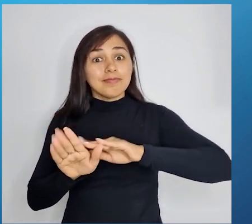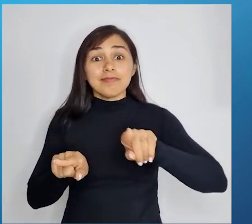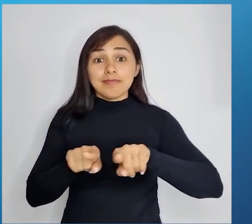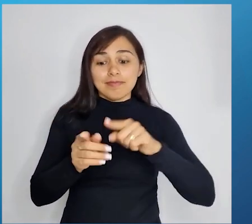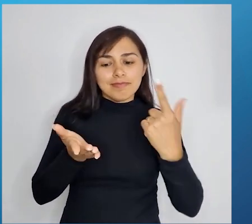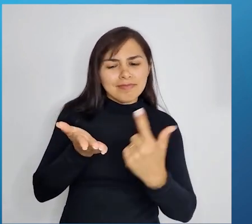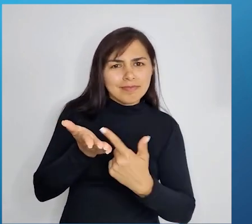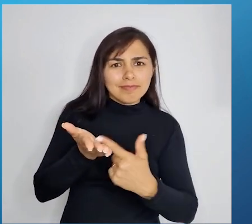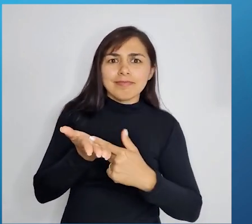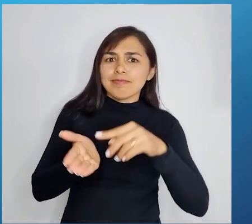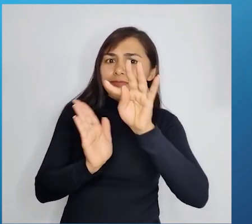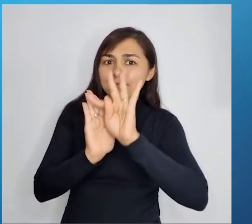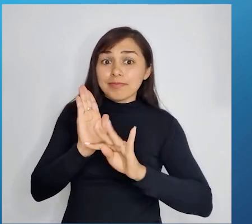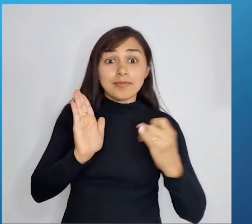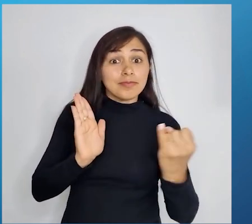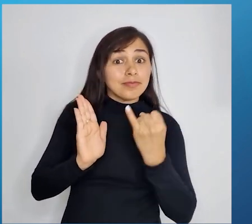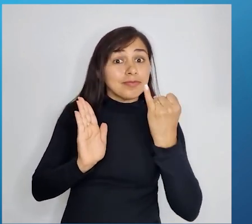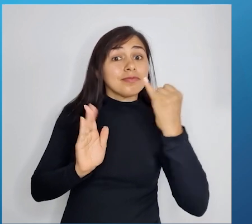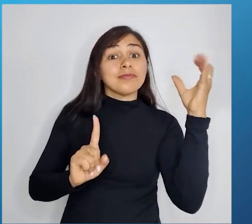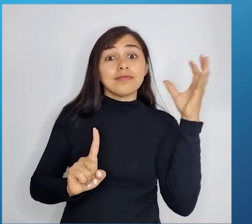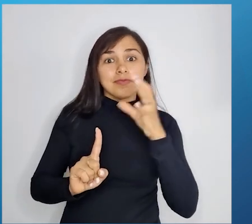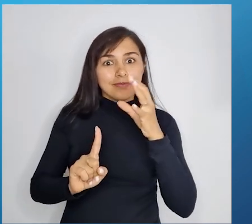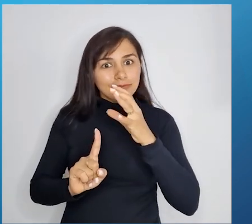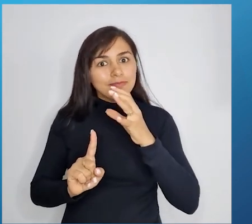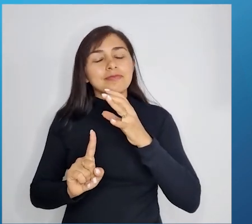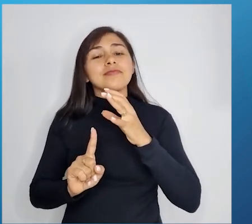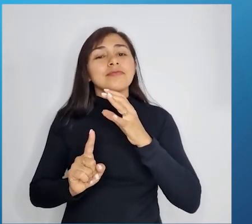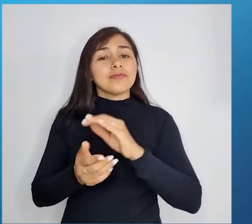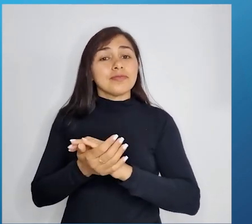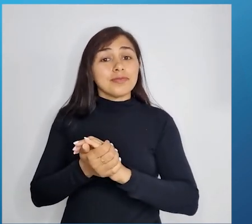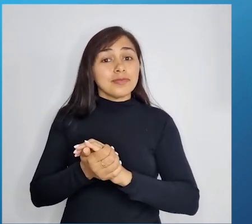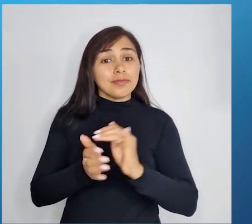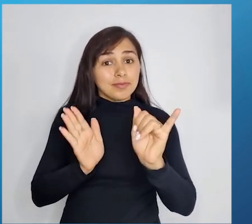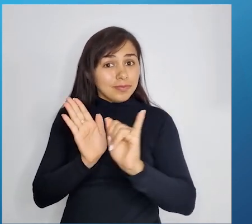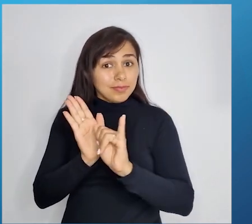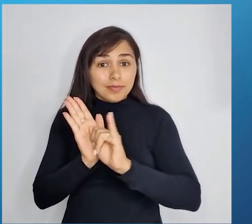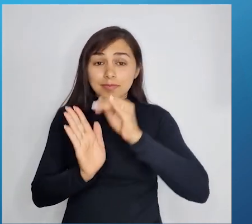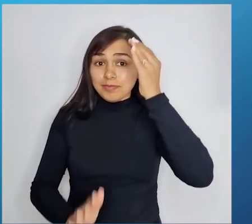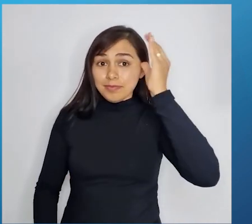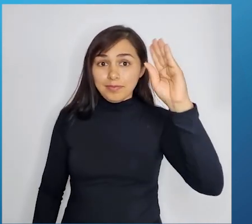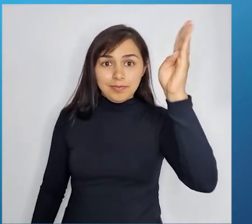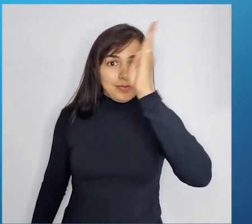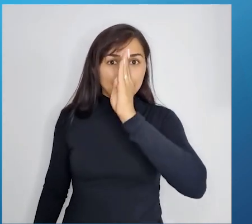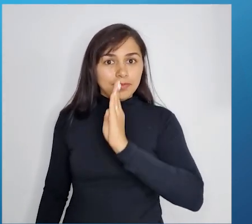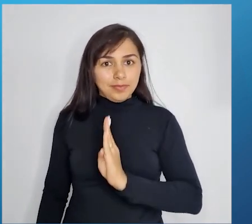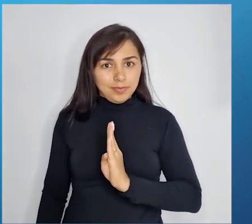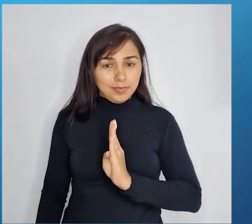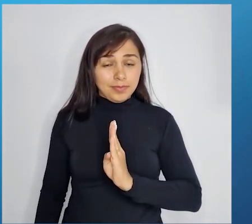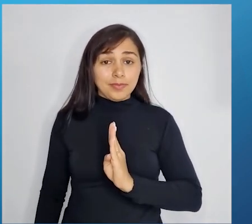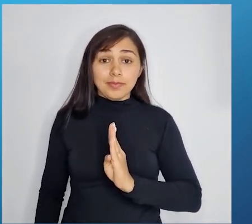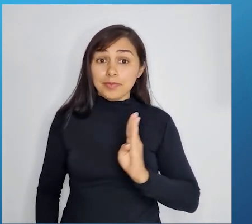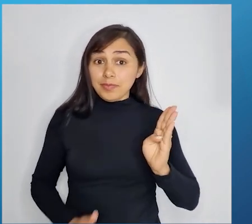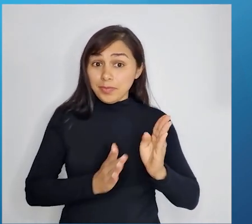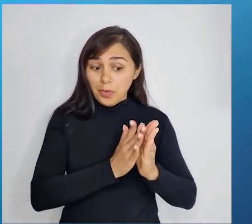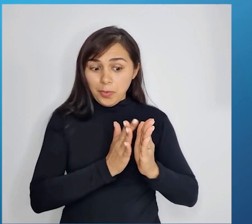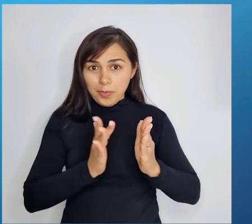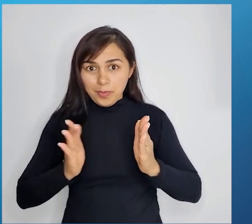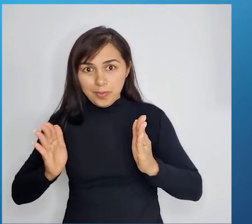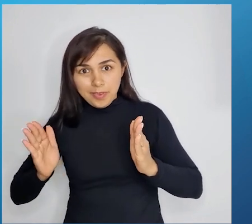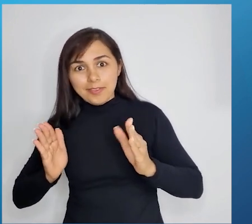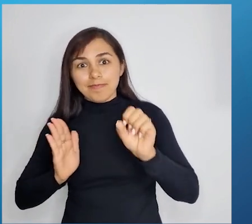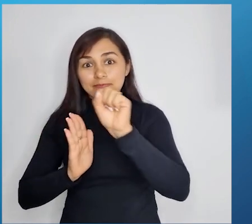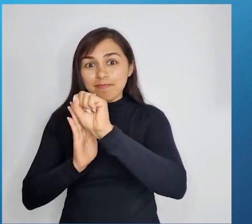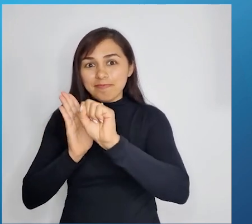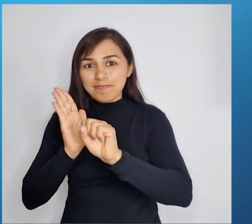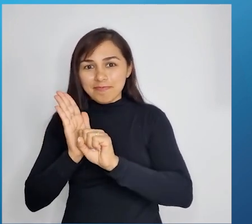que moldaram e continuam a moldar a identidade cultural do nosso país. Ao longo dos séculos, a